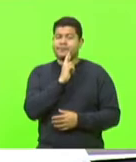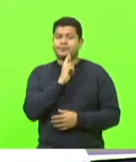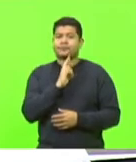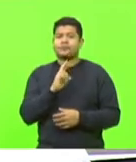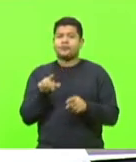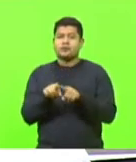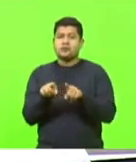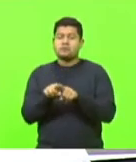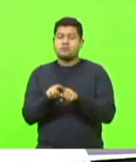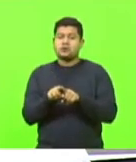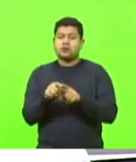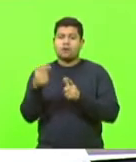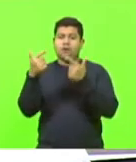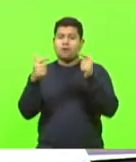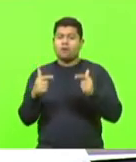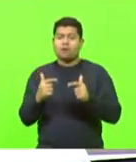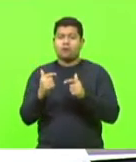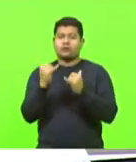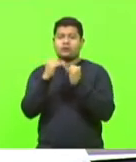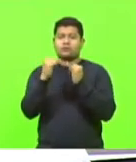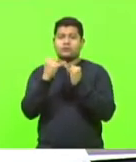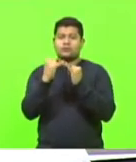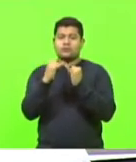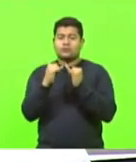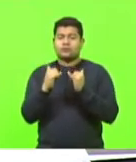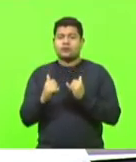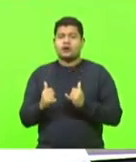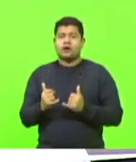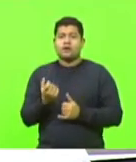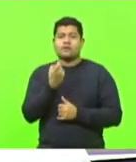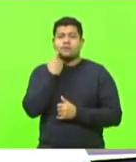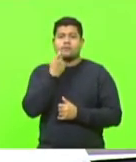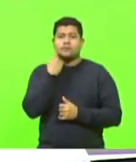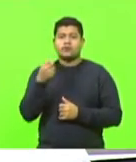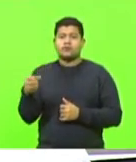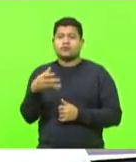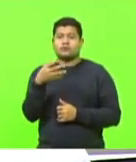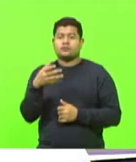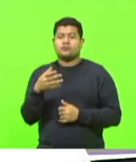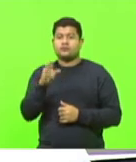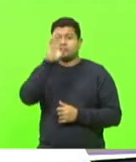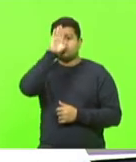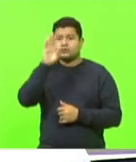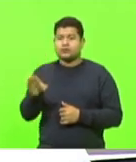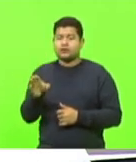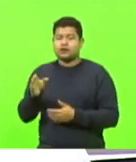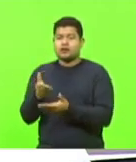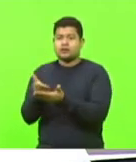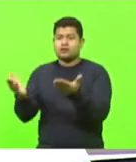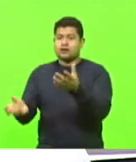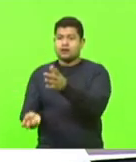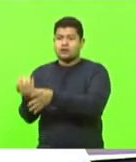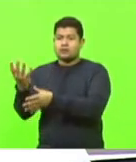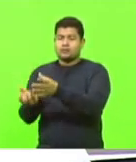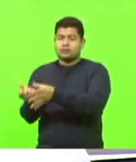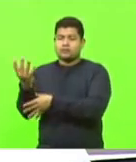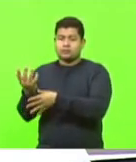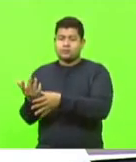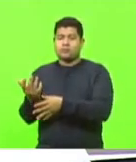congêneres de pescado fresco diretamente dos pescadores artesanais